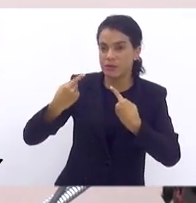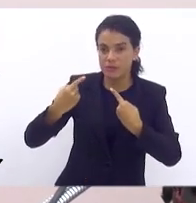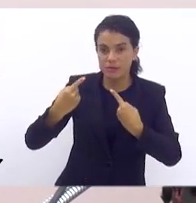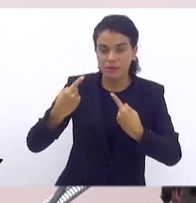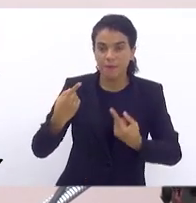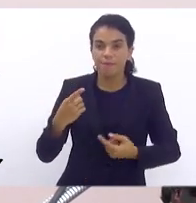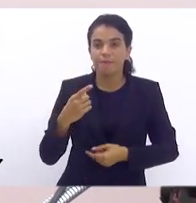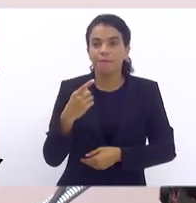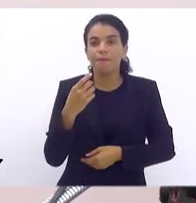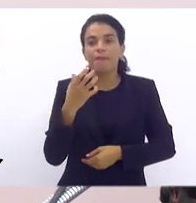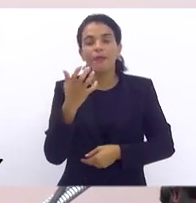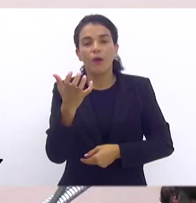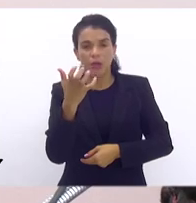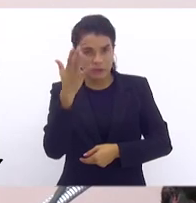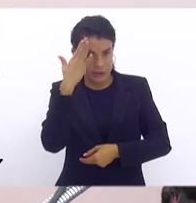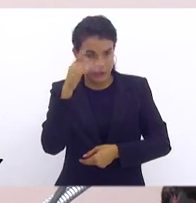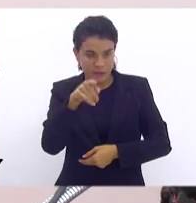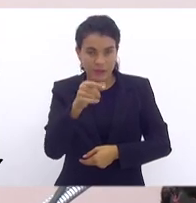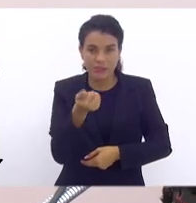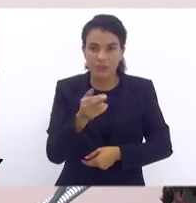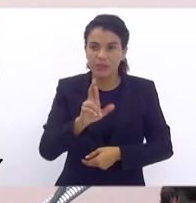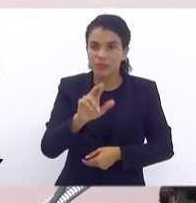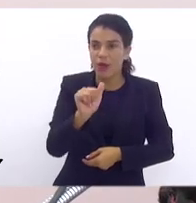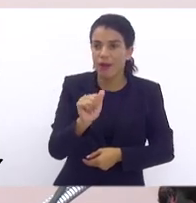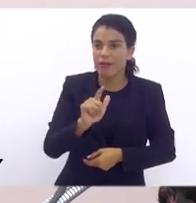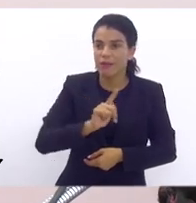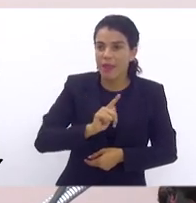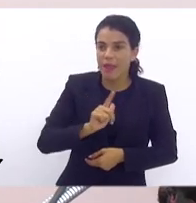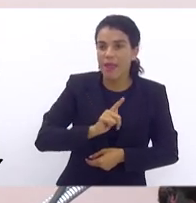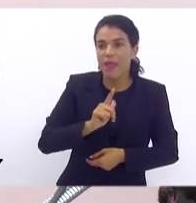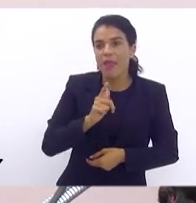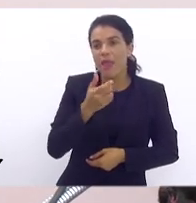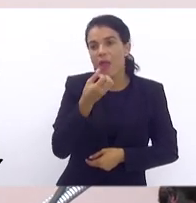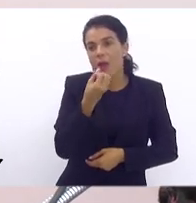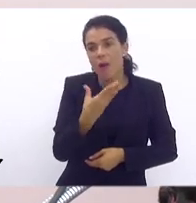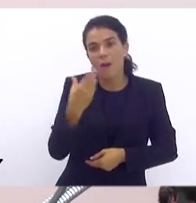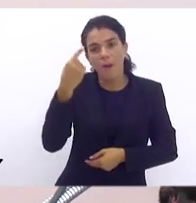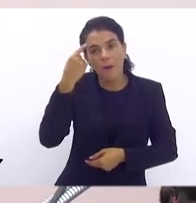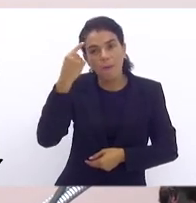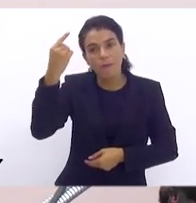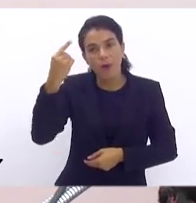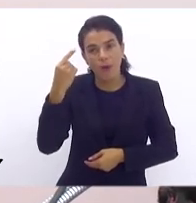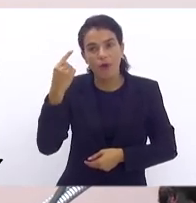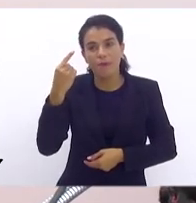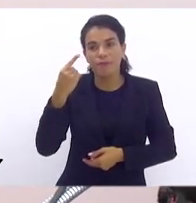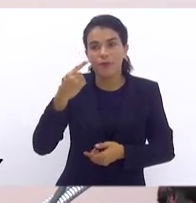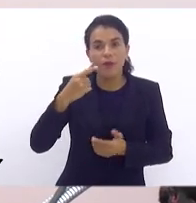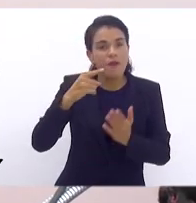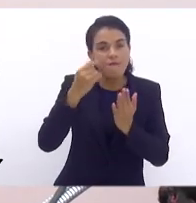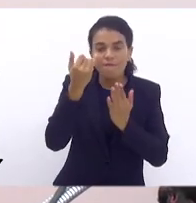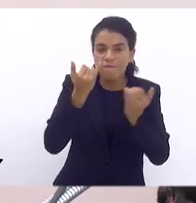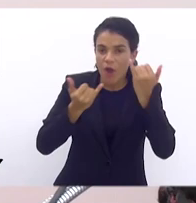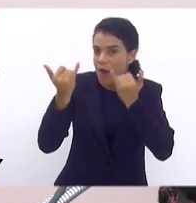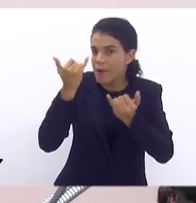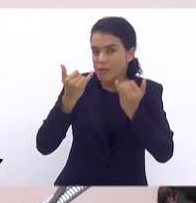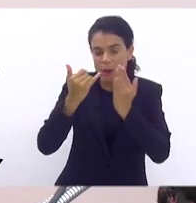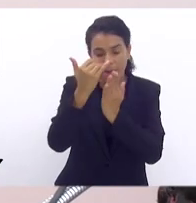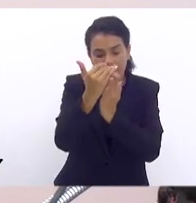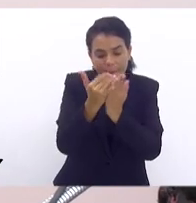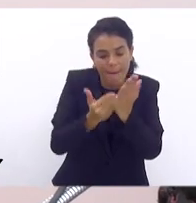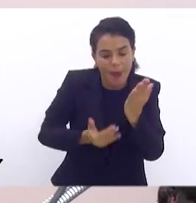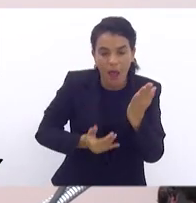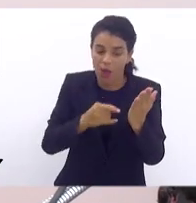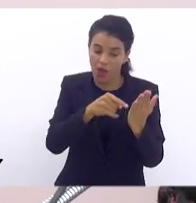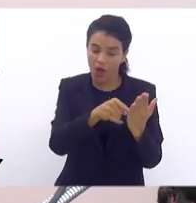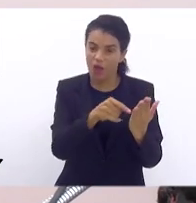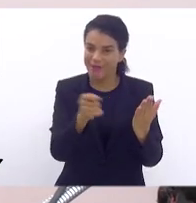eu queria saber se a senhora tem ou se é uma boa ideia para ficar acho legal a gente tem Simão os dados para poder ver não Ó aqui a gente pode